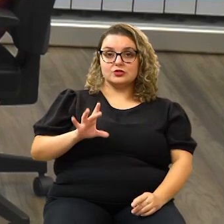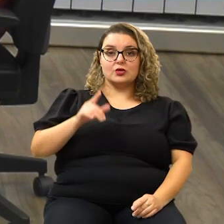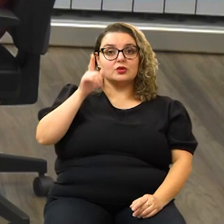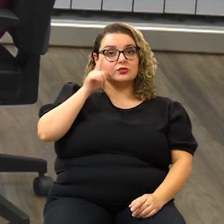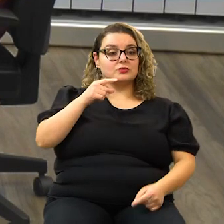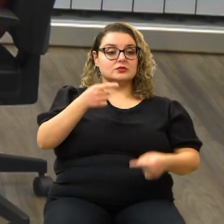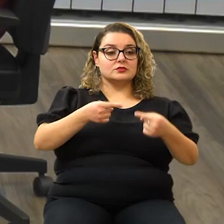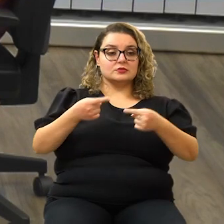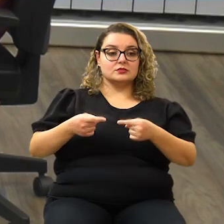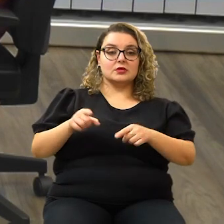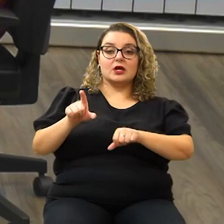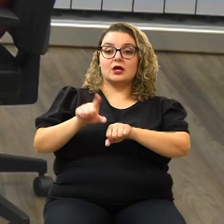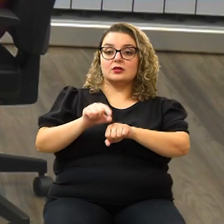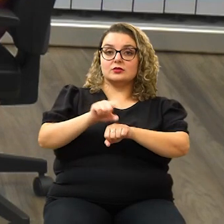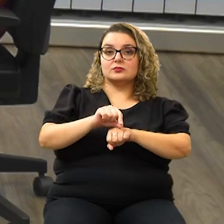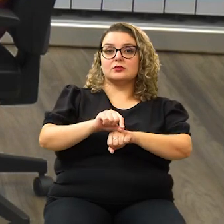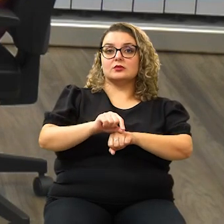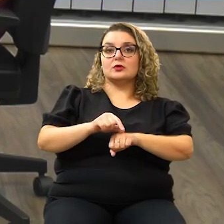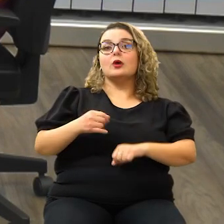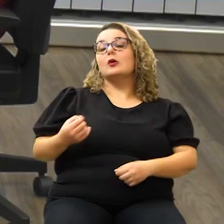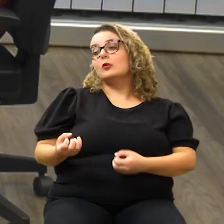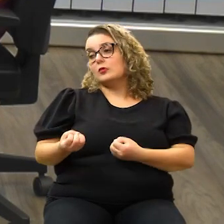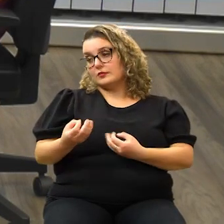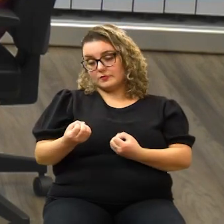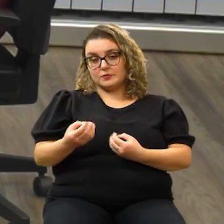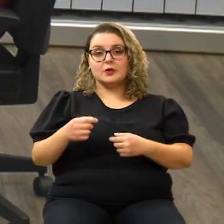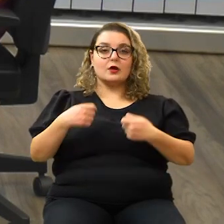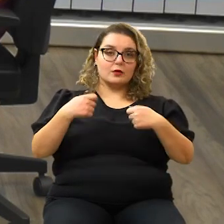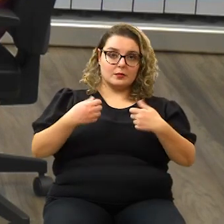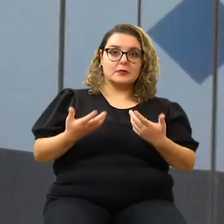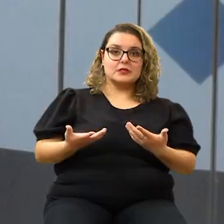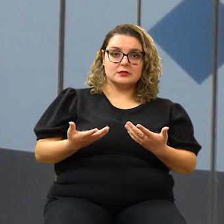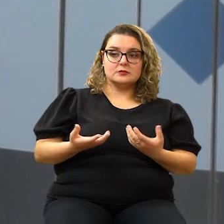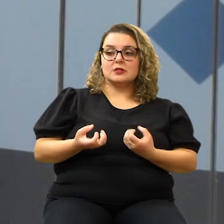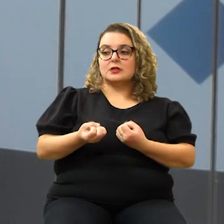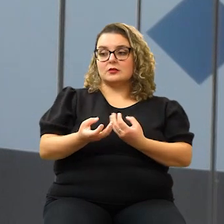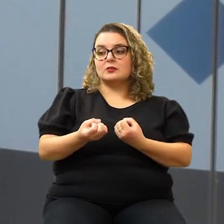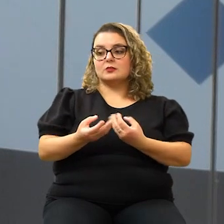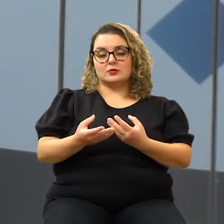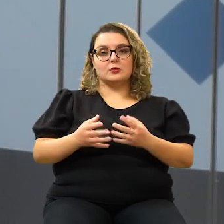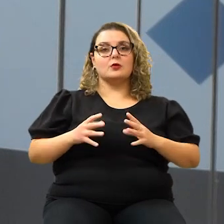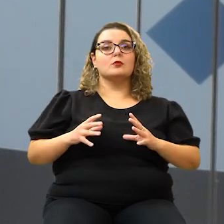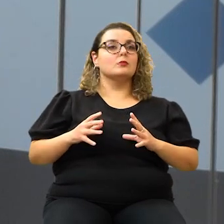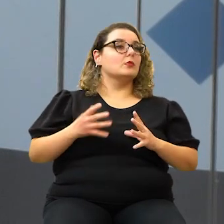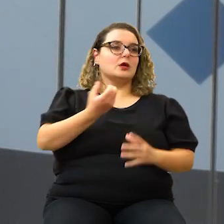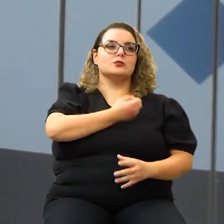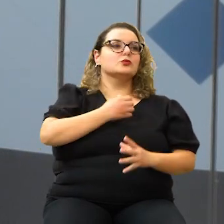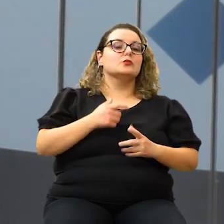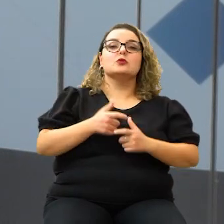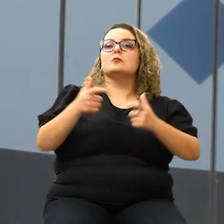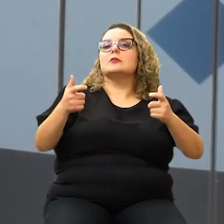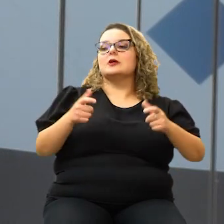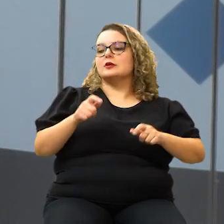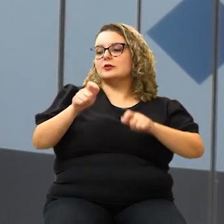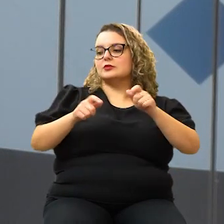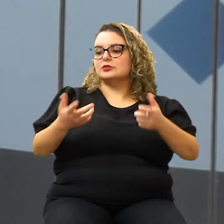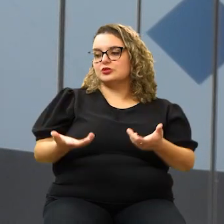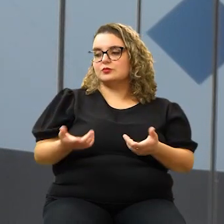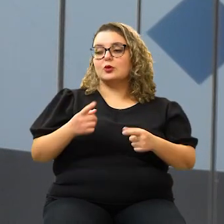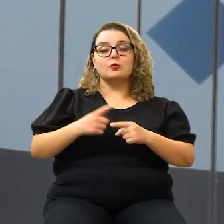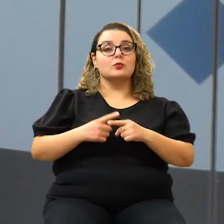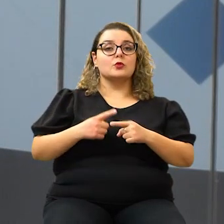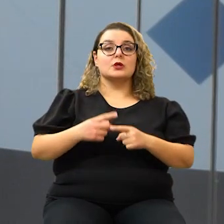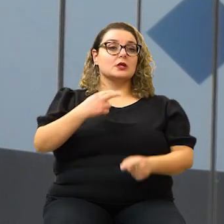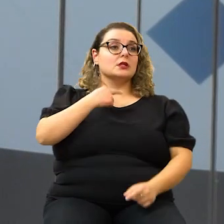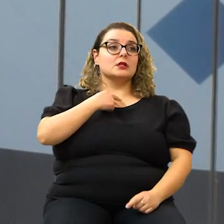conseguir debater e ter argumentos com uma informação. E é isso que a gente precisa, levar a informação para um número maior de pessoas, porque